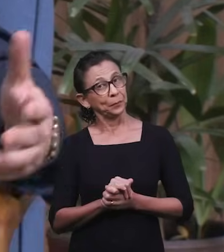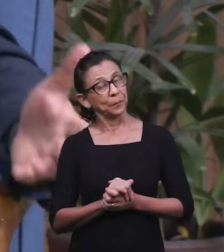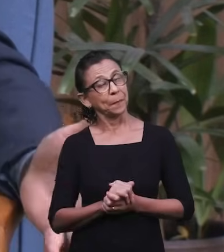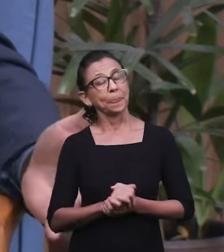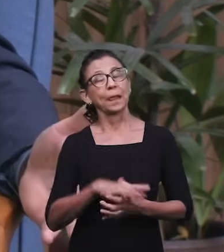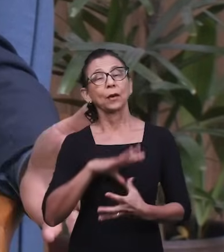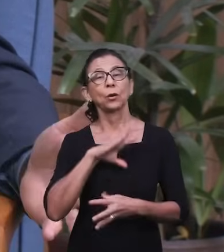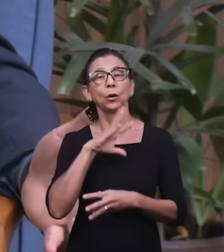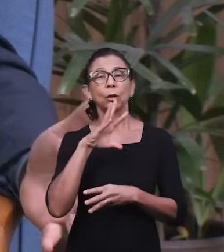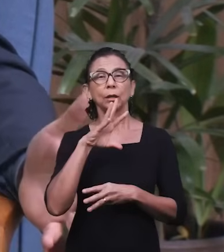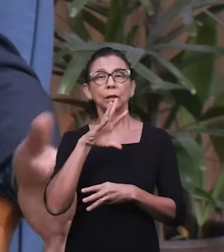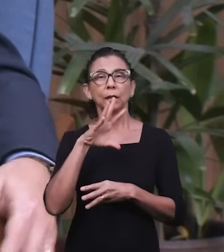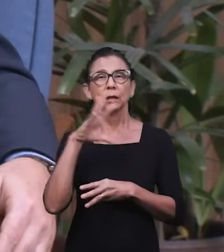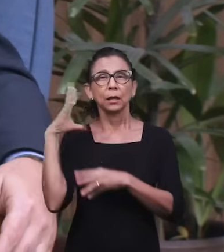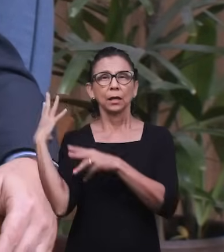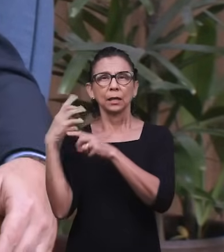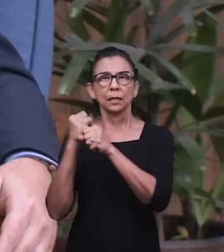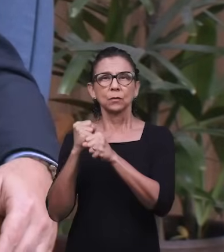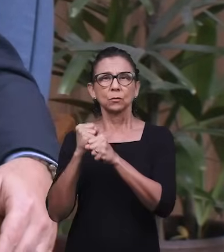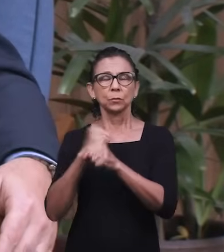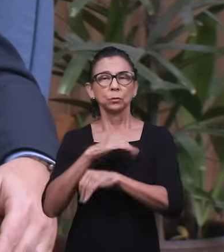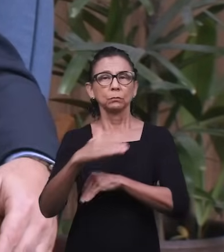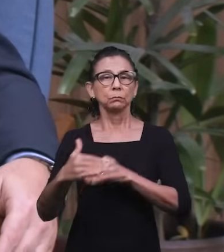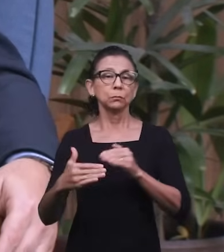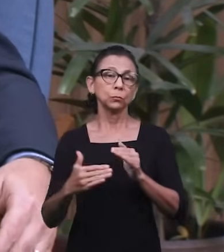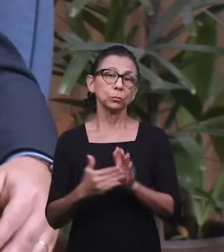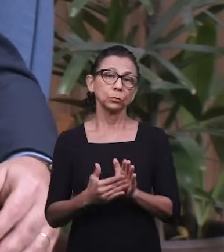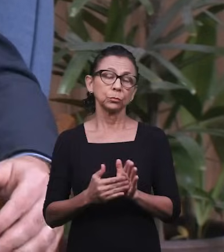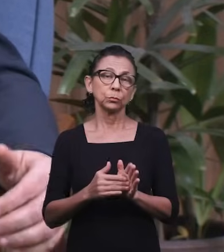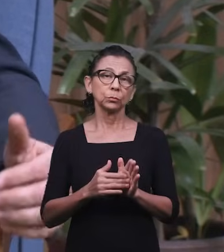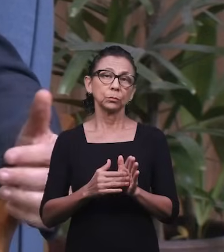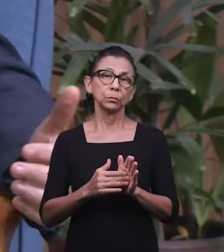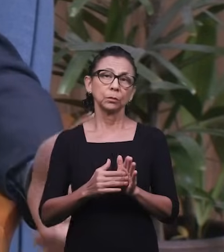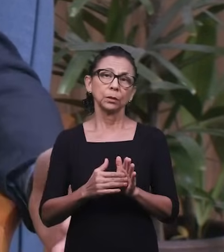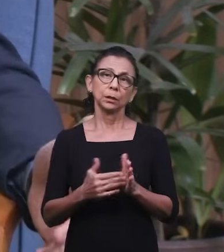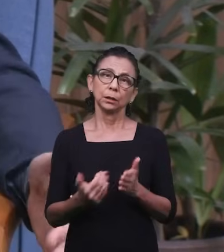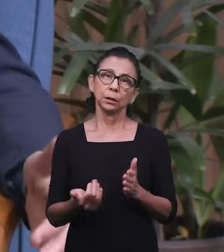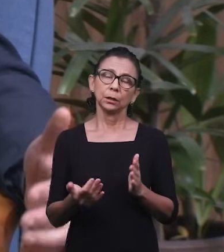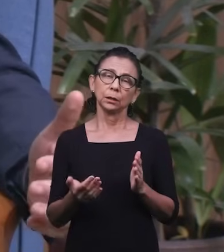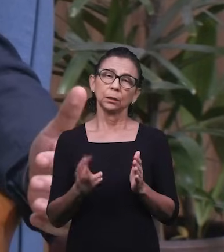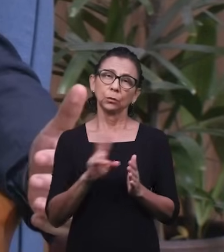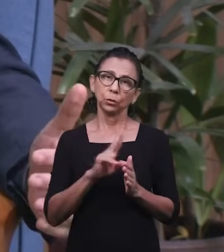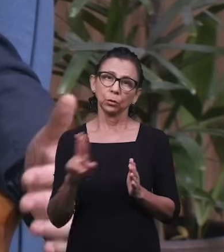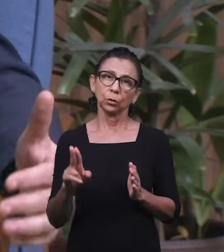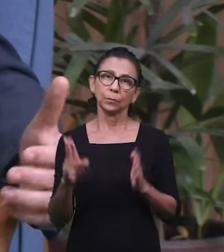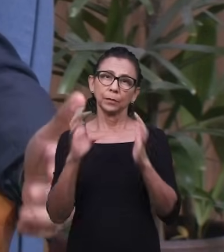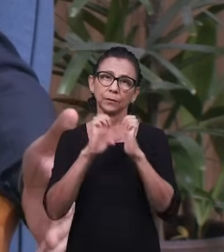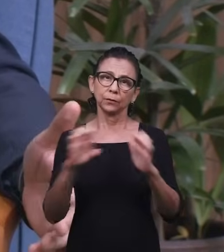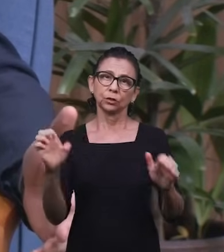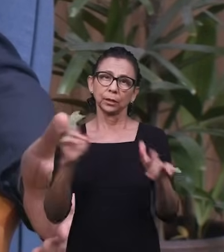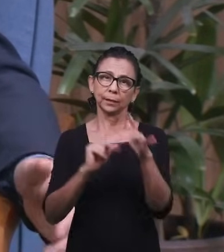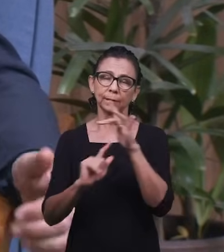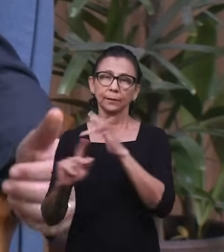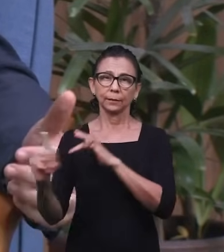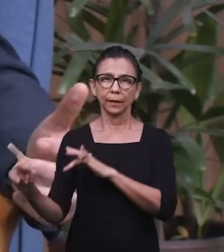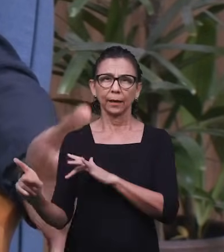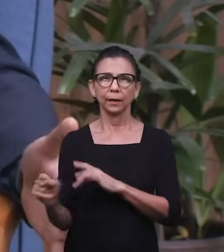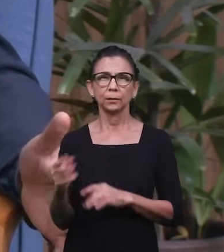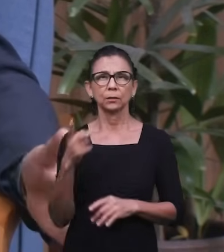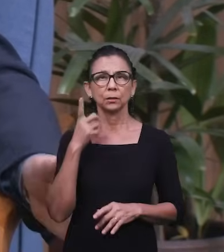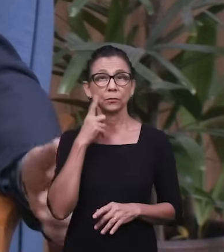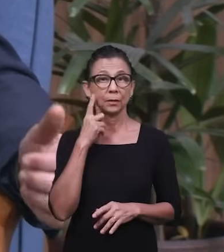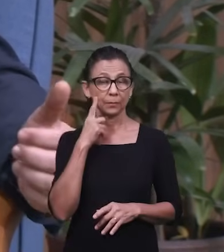quadro, tomou o nome de Anunciando o Evangelho Eterno, que é natural, e você tem a oportunidade de assistir aos conteúdos